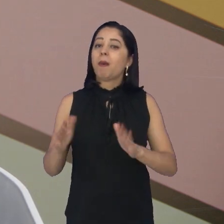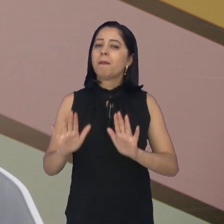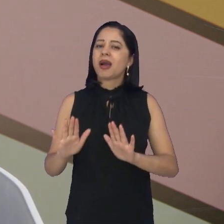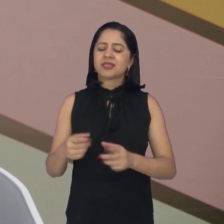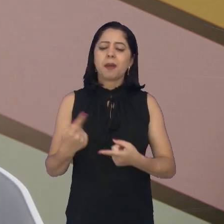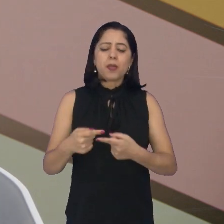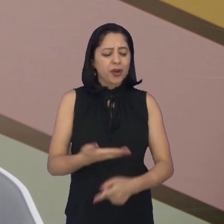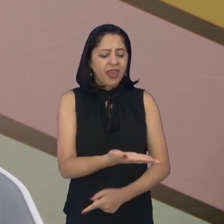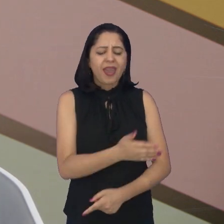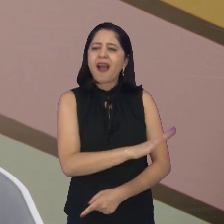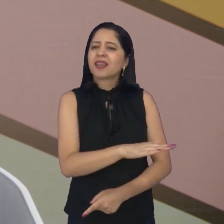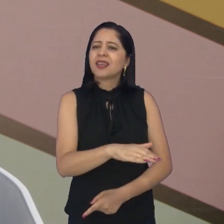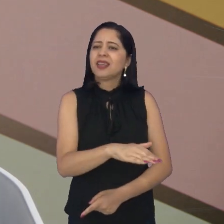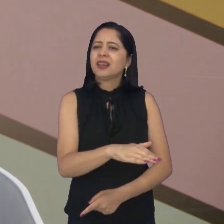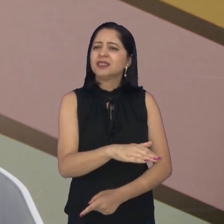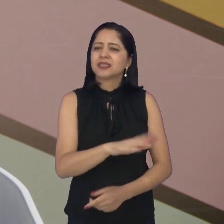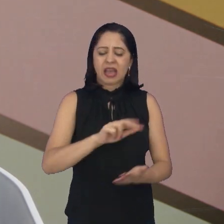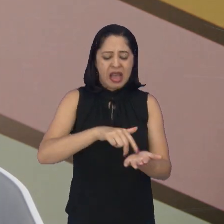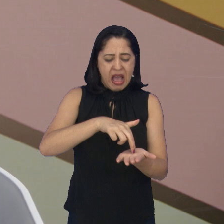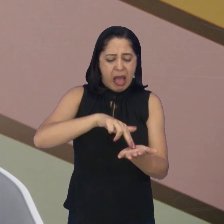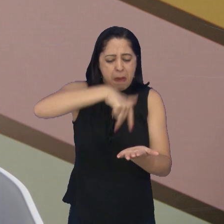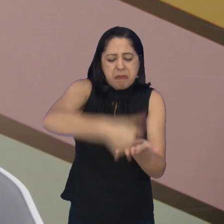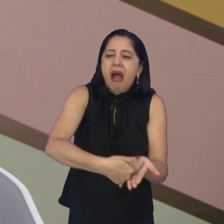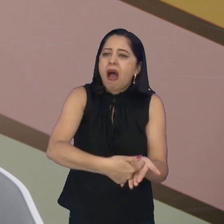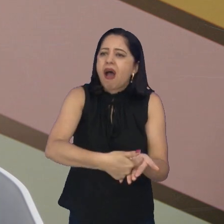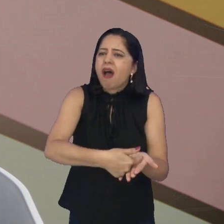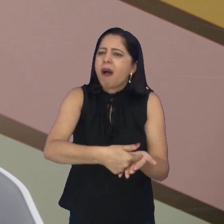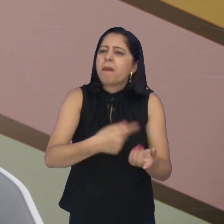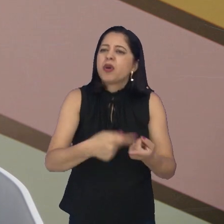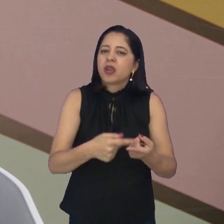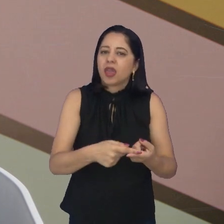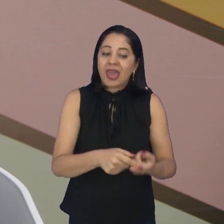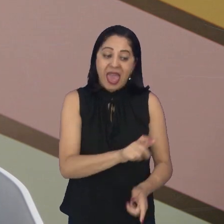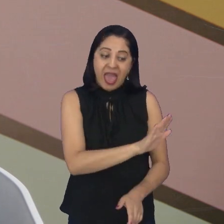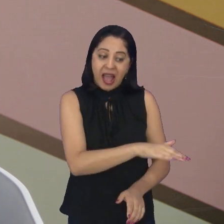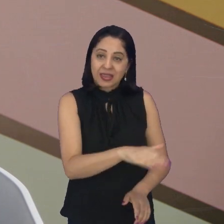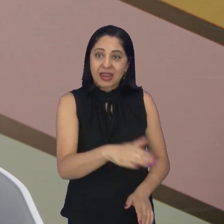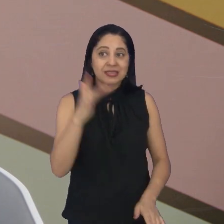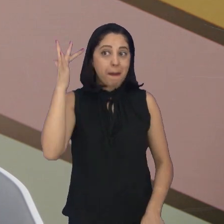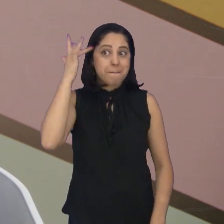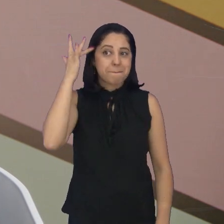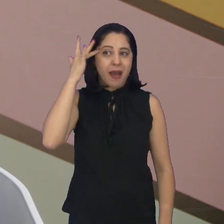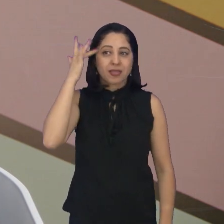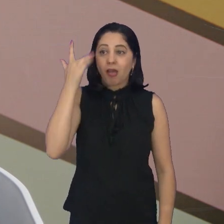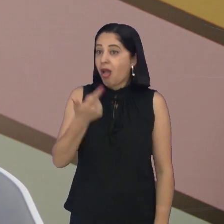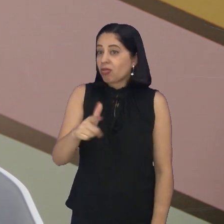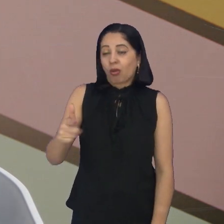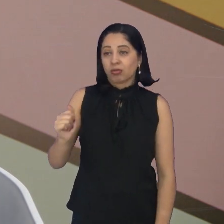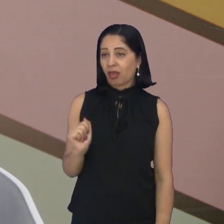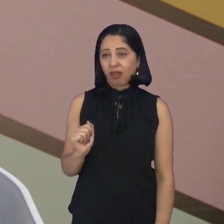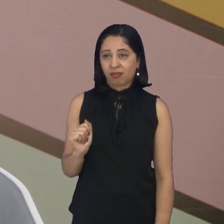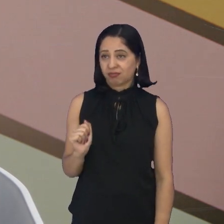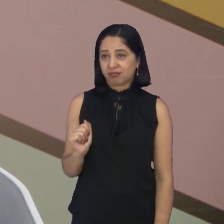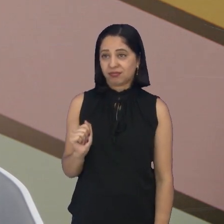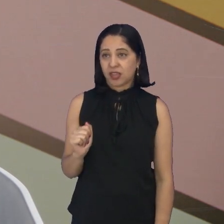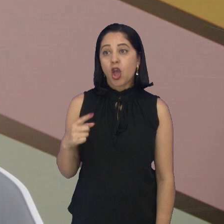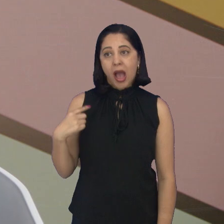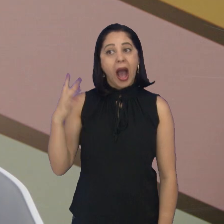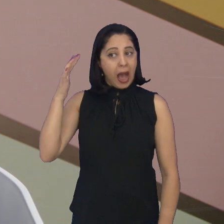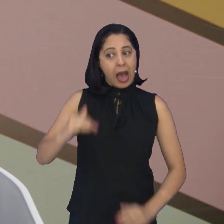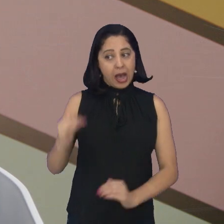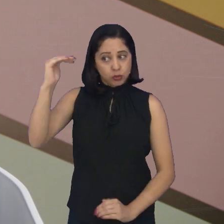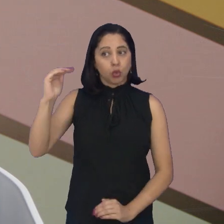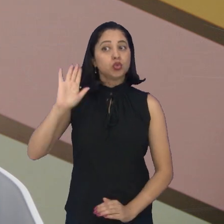por que aquela criança está se jogando no chão? Primeiro, ela não sabe ainda lidar com a frustração como nós adultos sabemos.